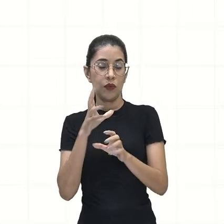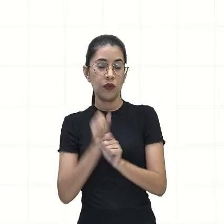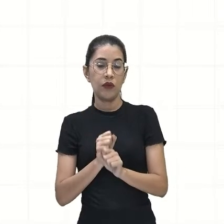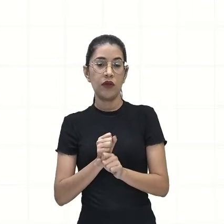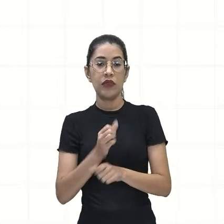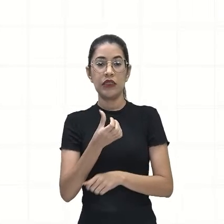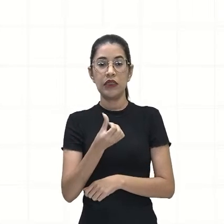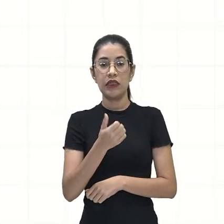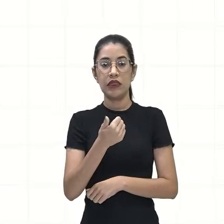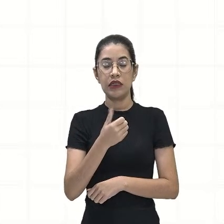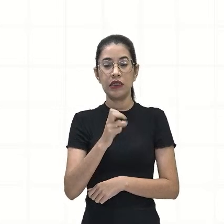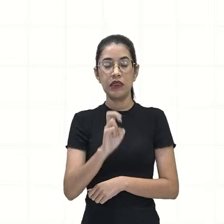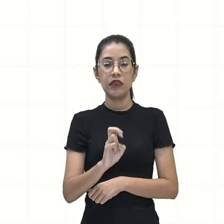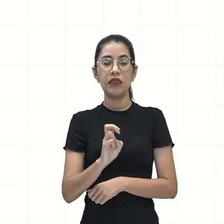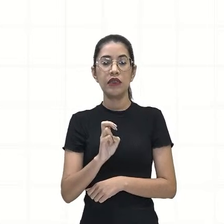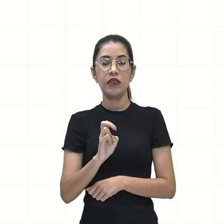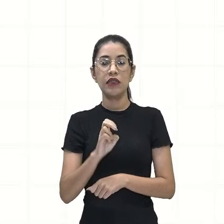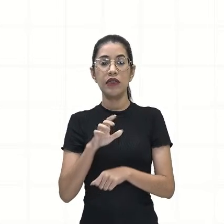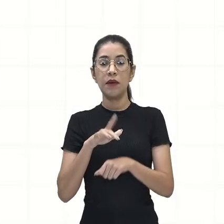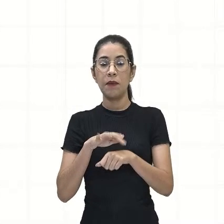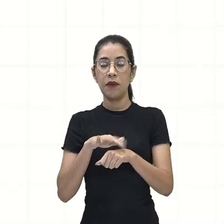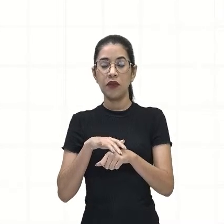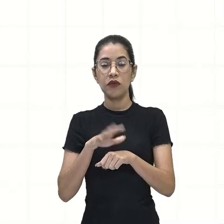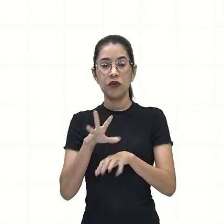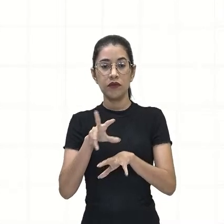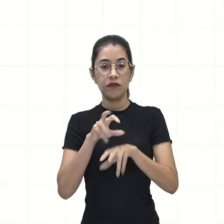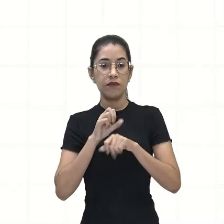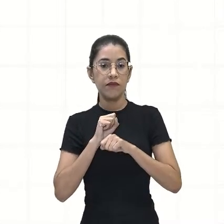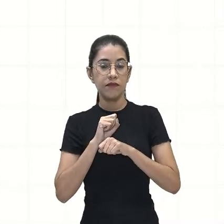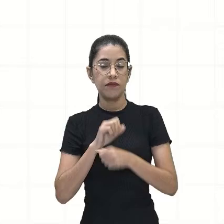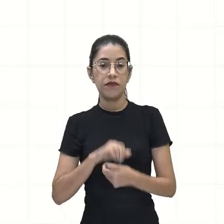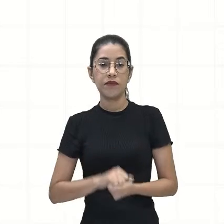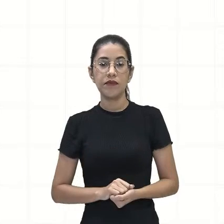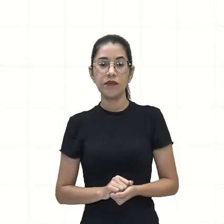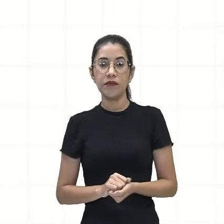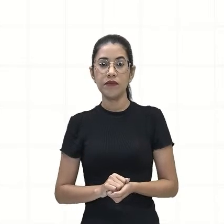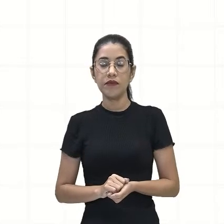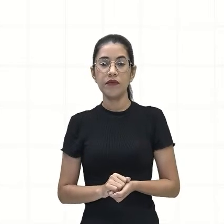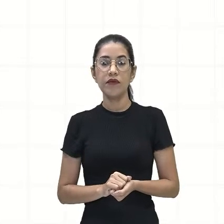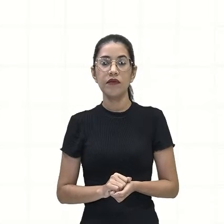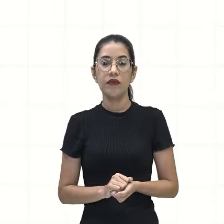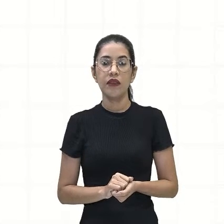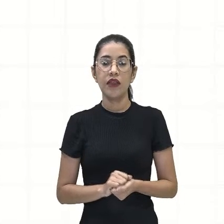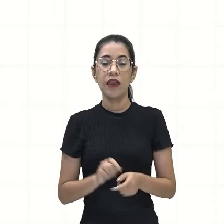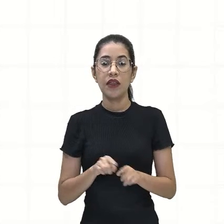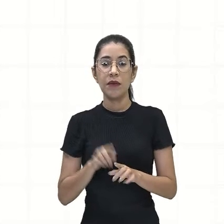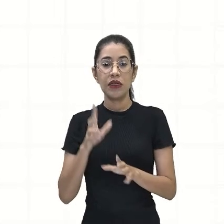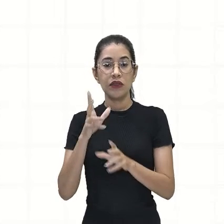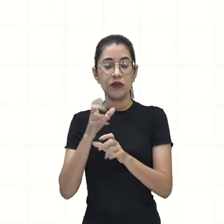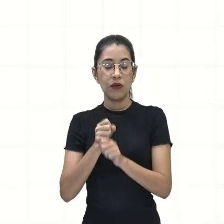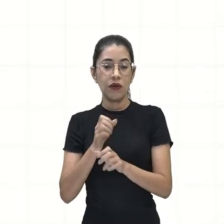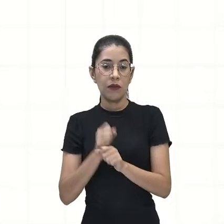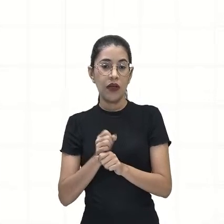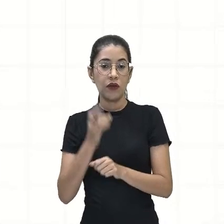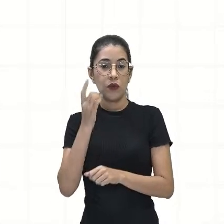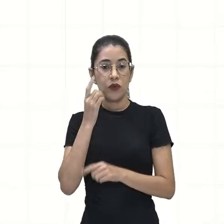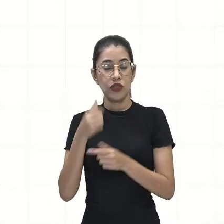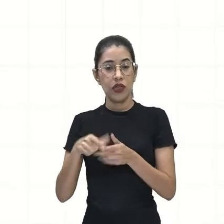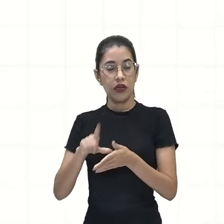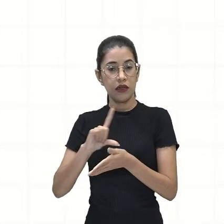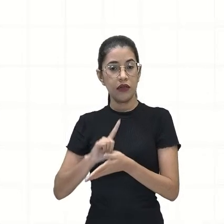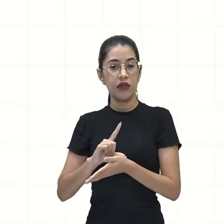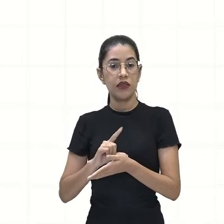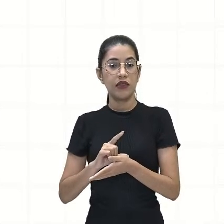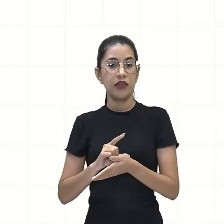de 615 casos. E aí, somado com o dia anterior, vai chegar a